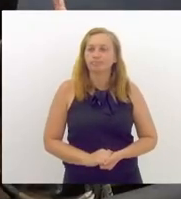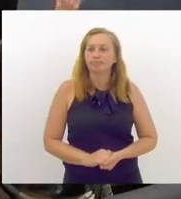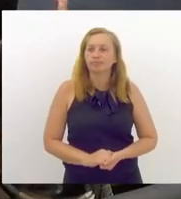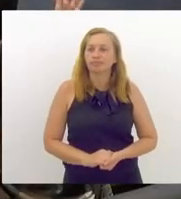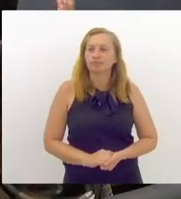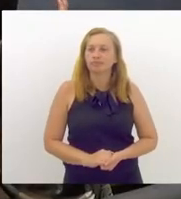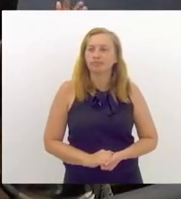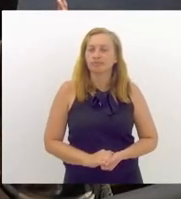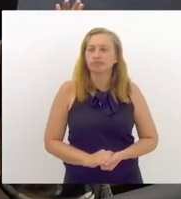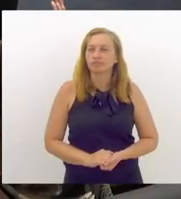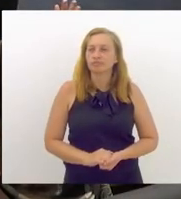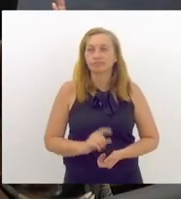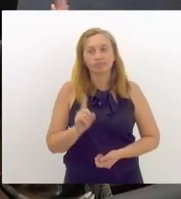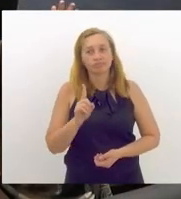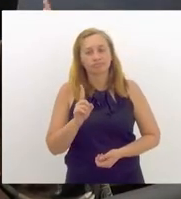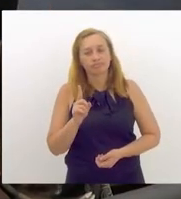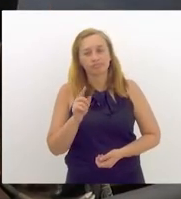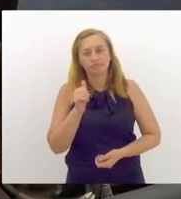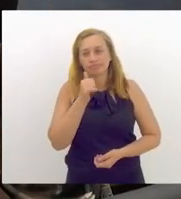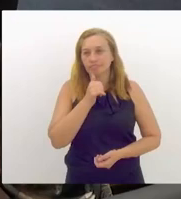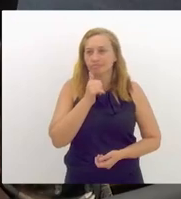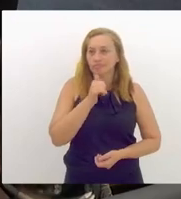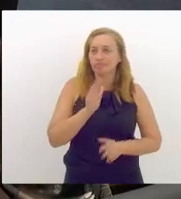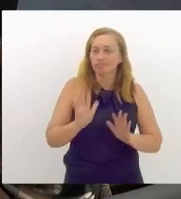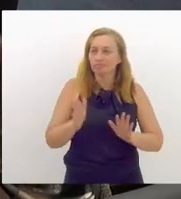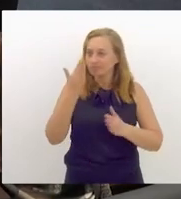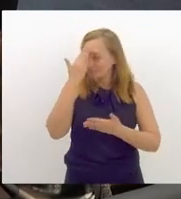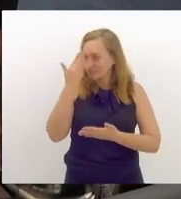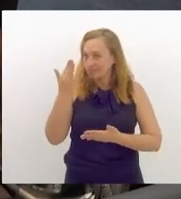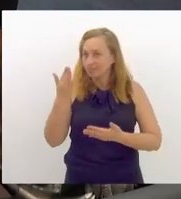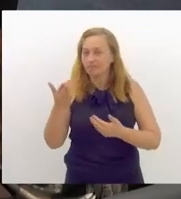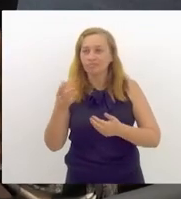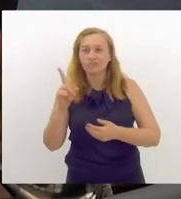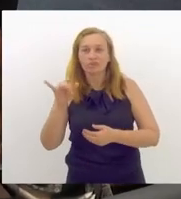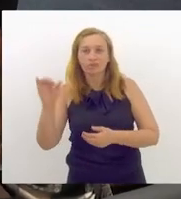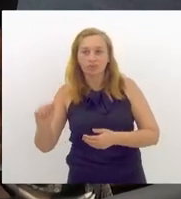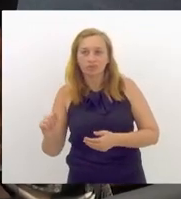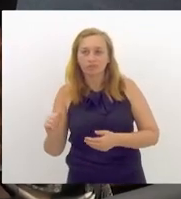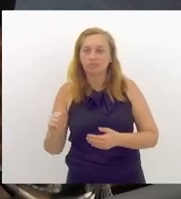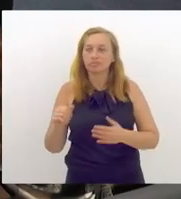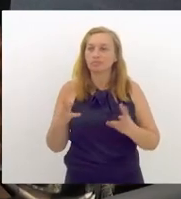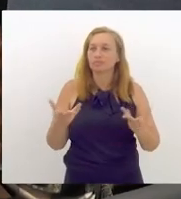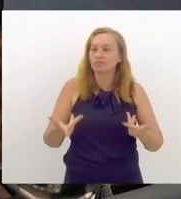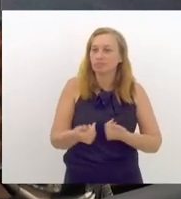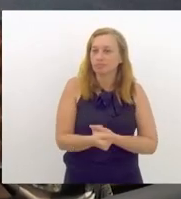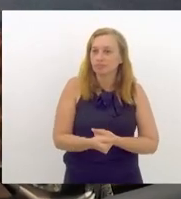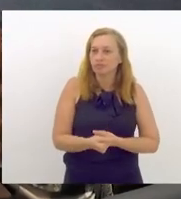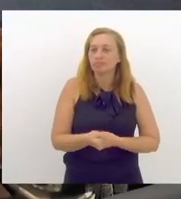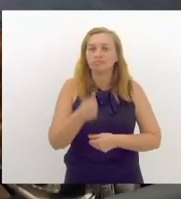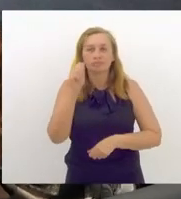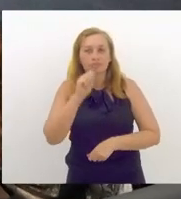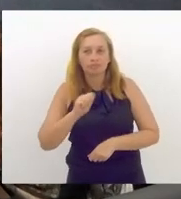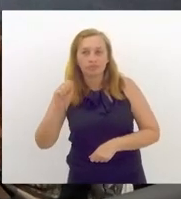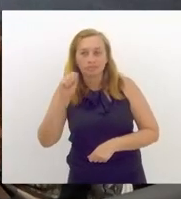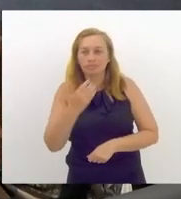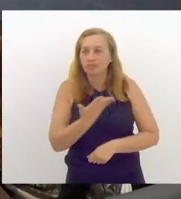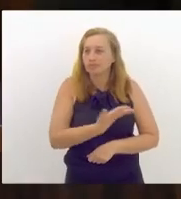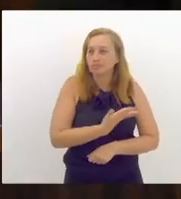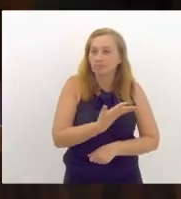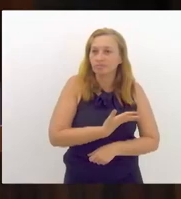Leninha não é fácil não Lúcia Obrigada querida maravilhosa Nossa secretária assessora amiga